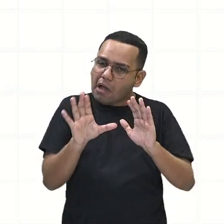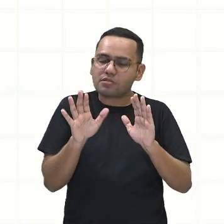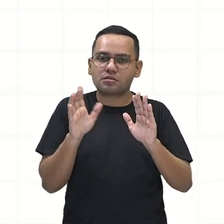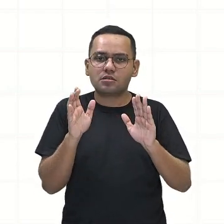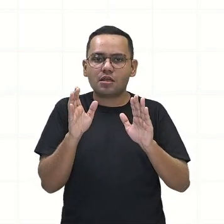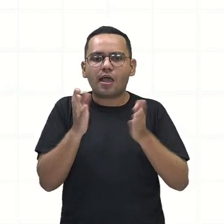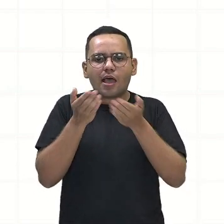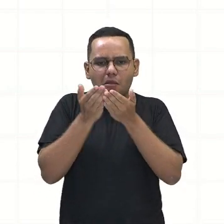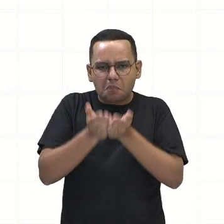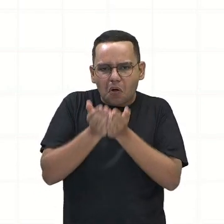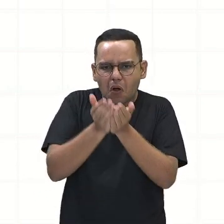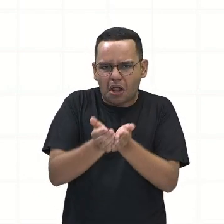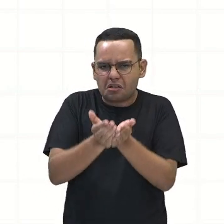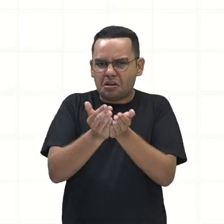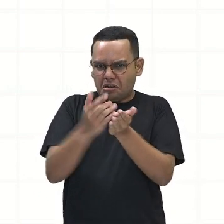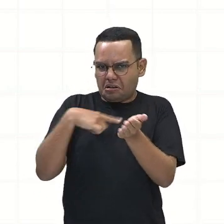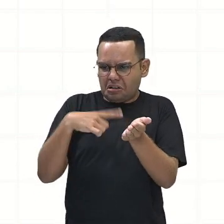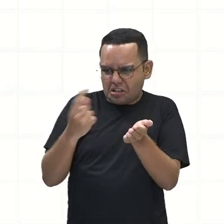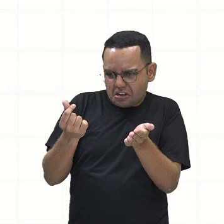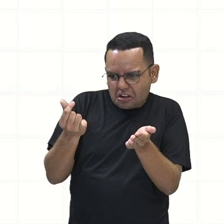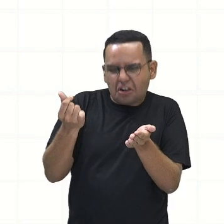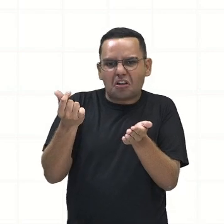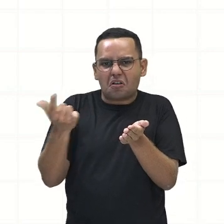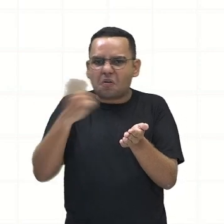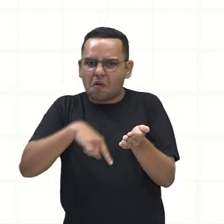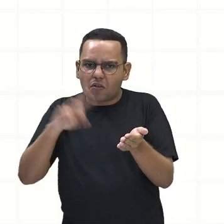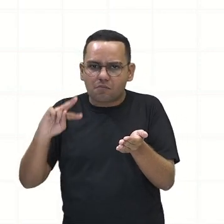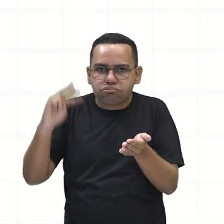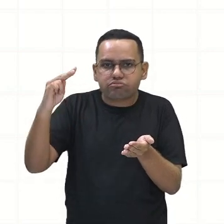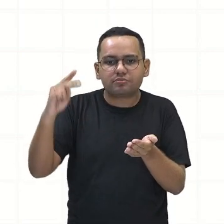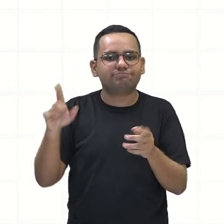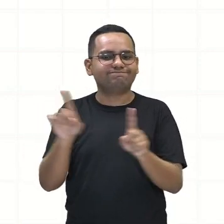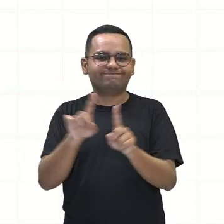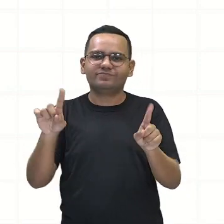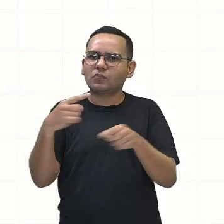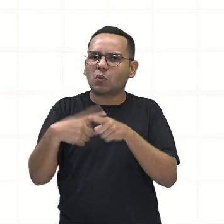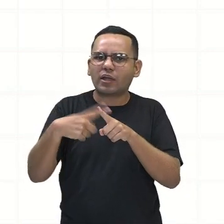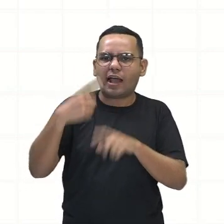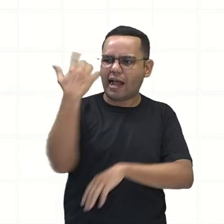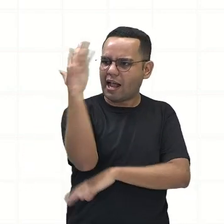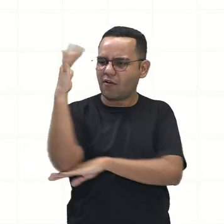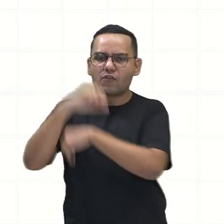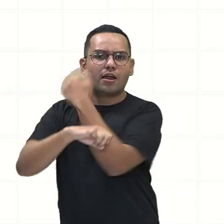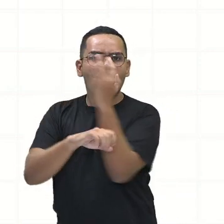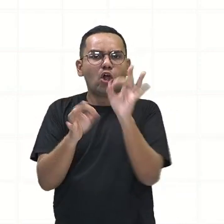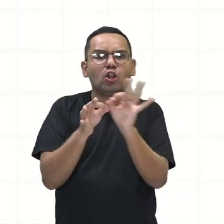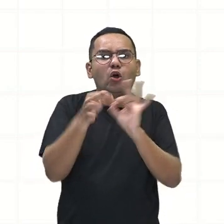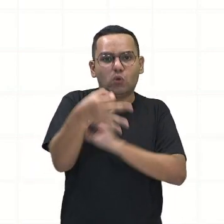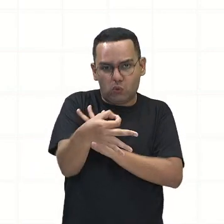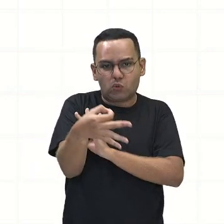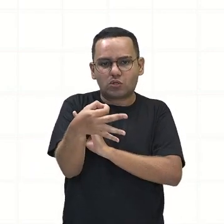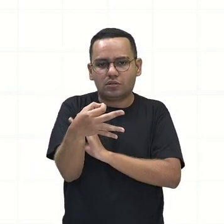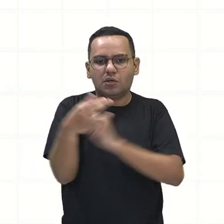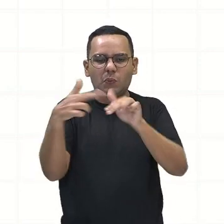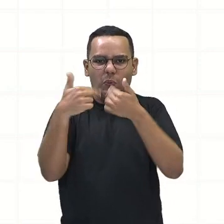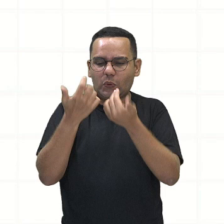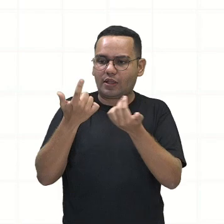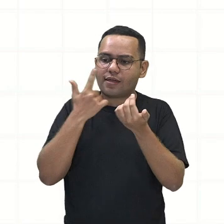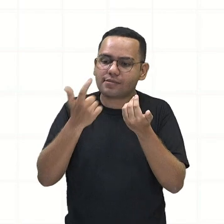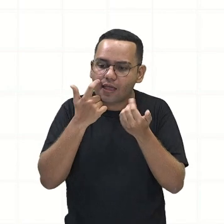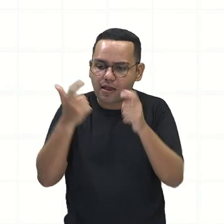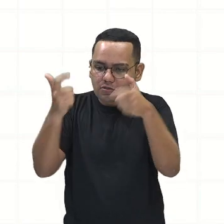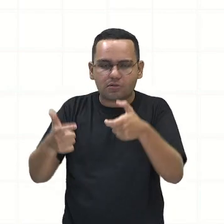era lucrativa, pois as árvores eram dispersas, e isso fez com que não fosse atrativo